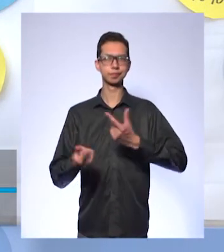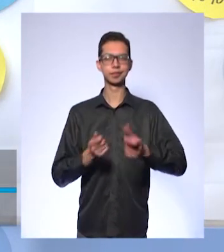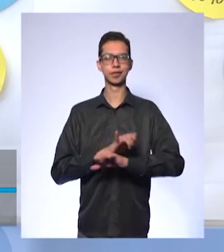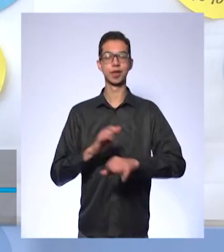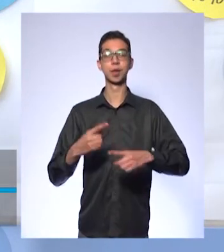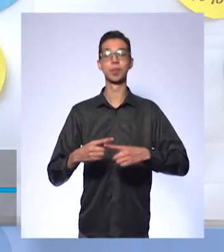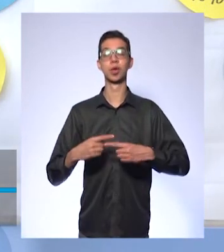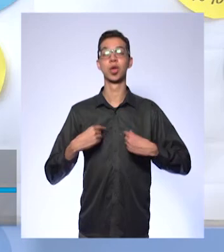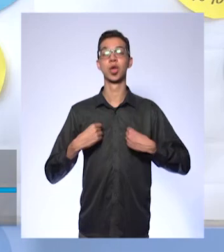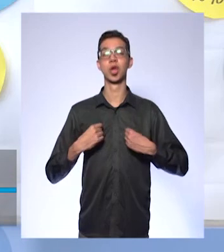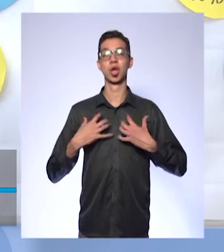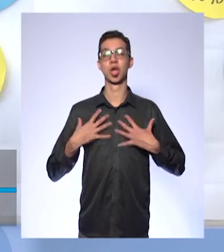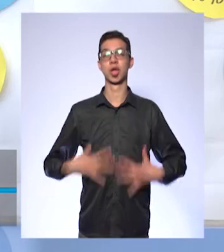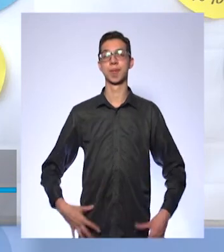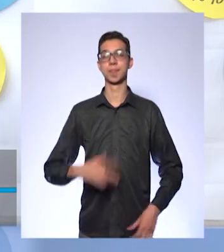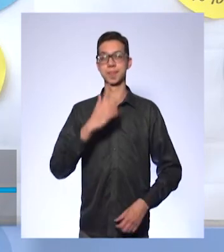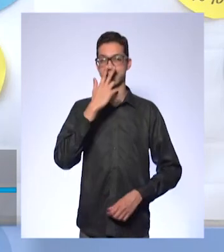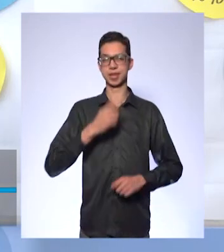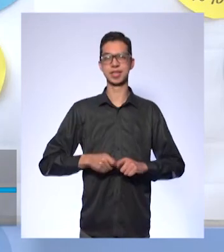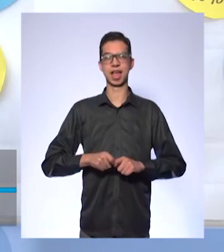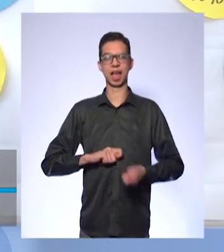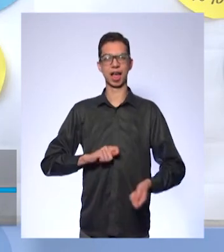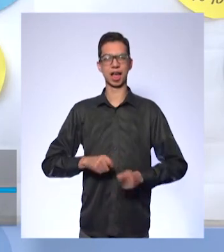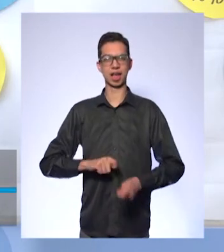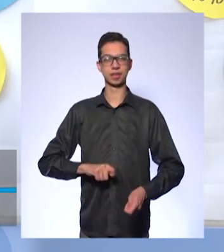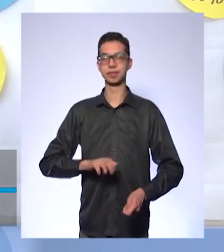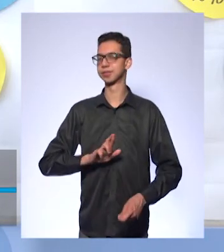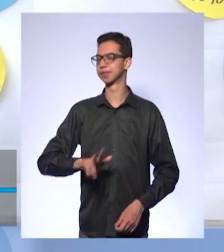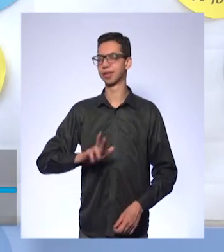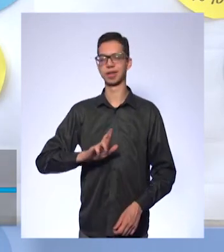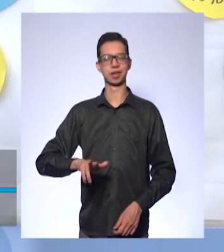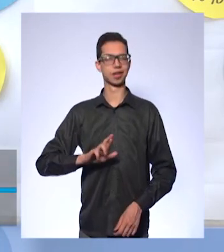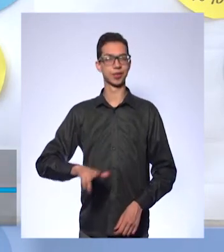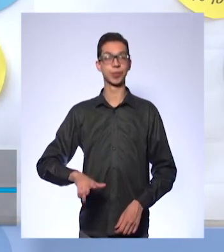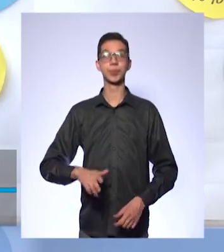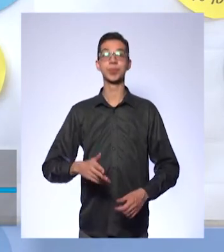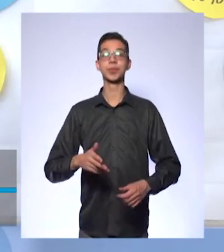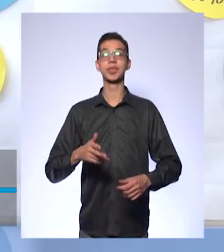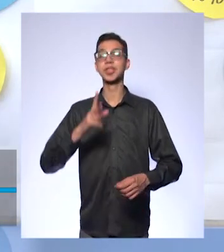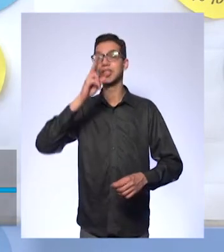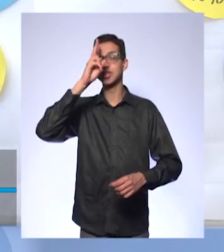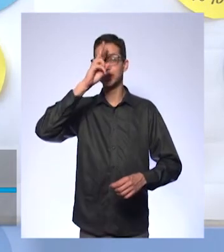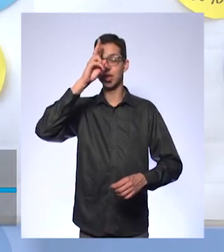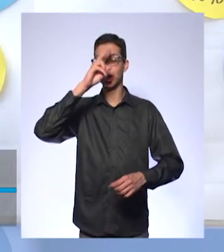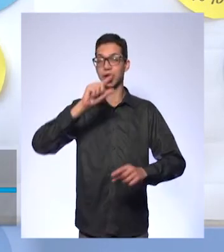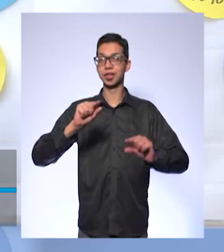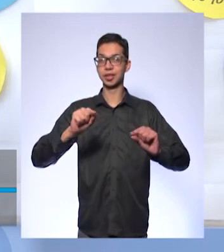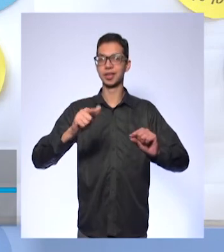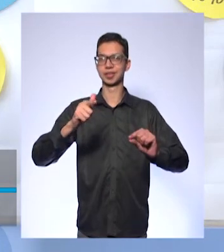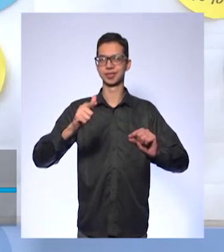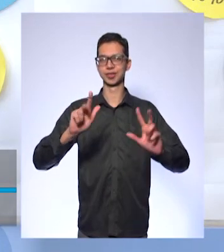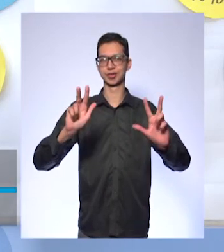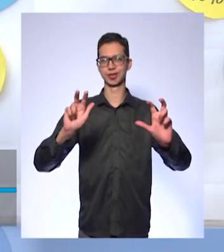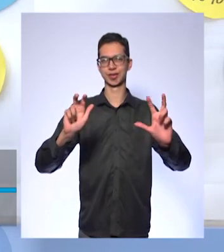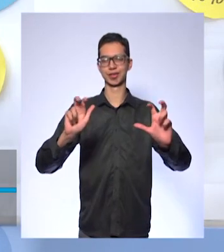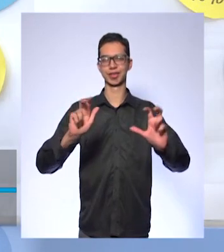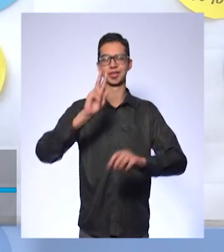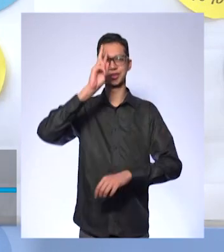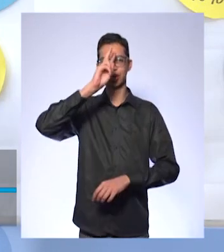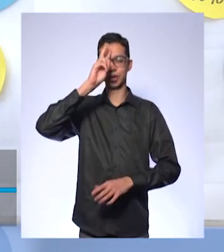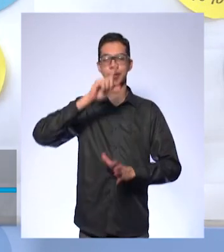roupas rasgadas, mas pessoal, não é nada disso. A historiografia ela reescreveu essa parte da história através